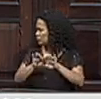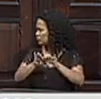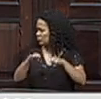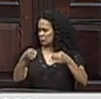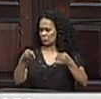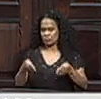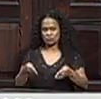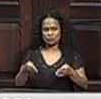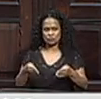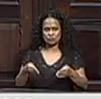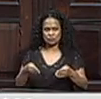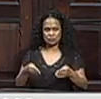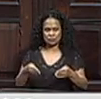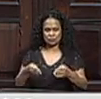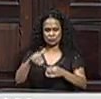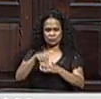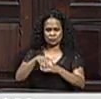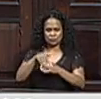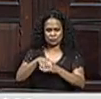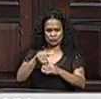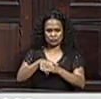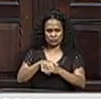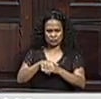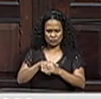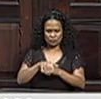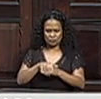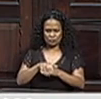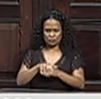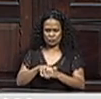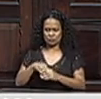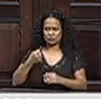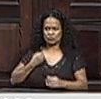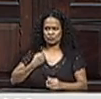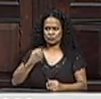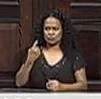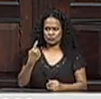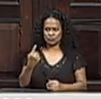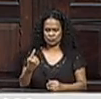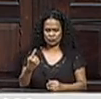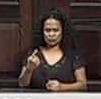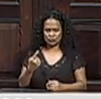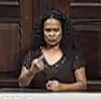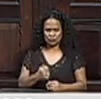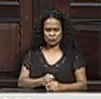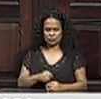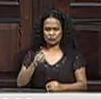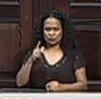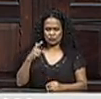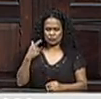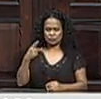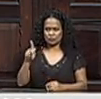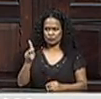na forma regimental destaque para a votação separada da emenda modificativa número 1, PL